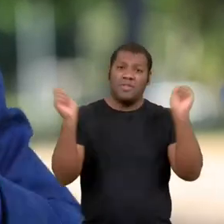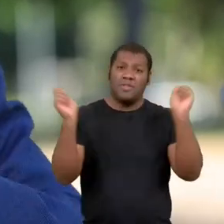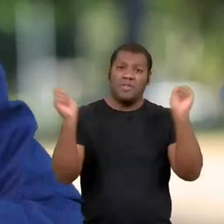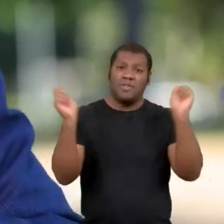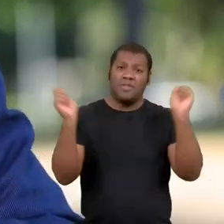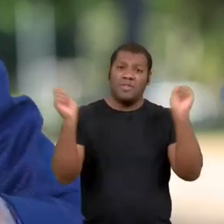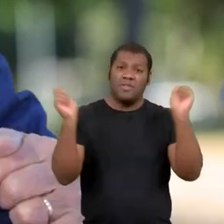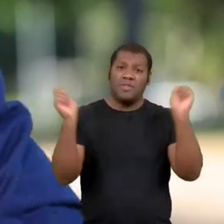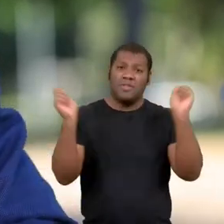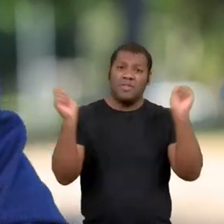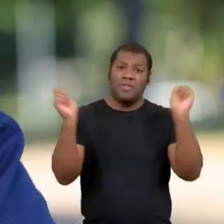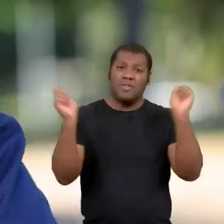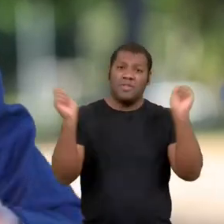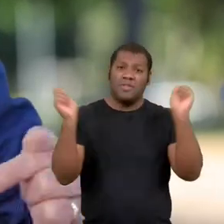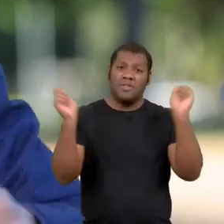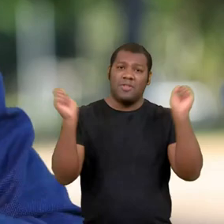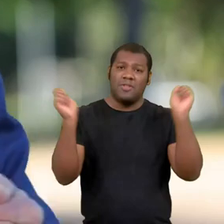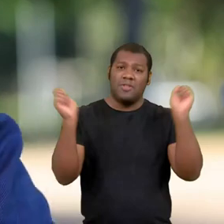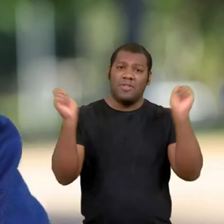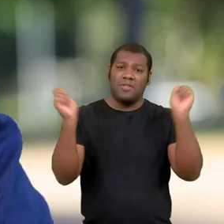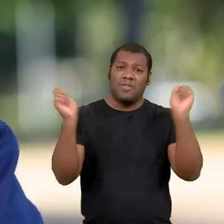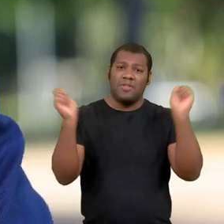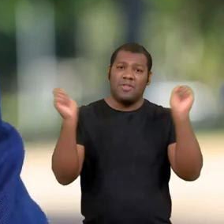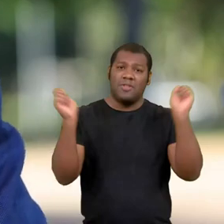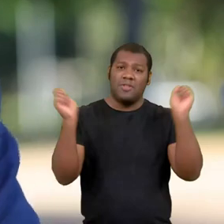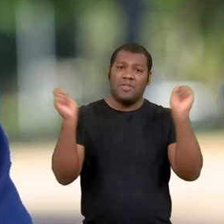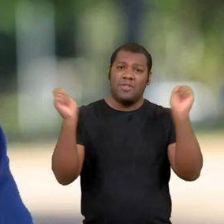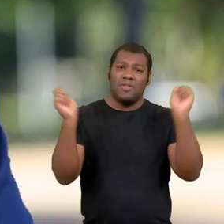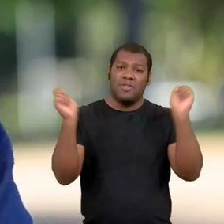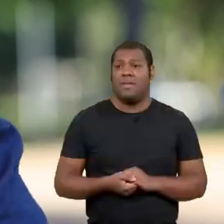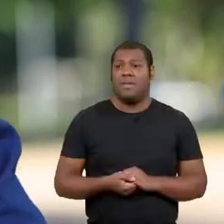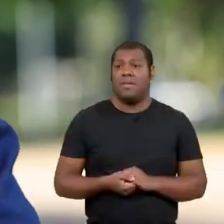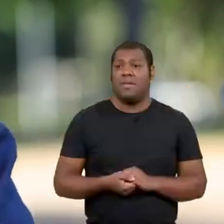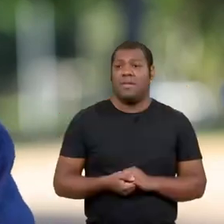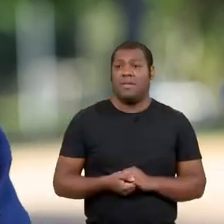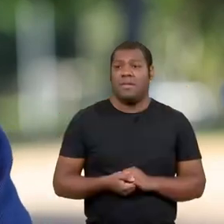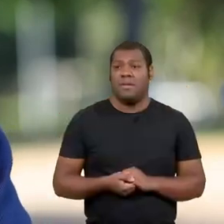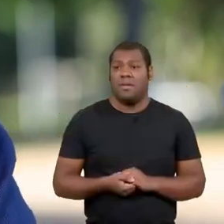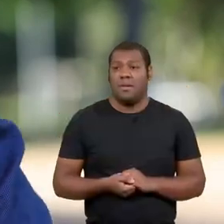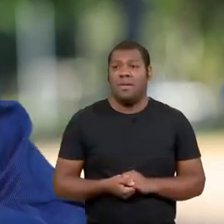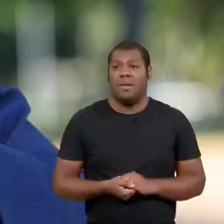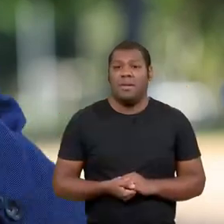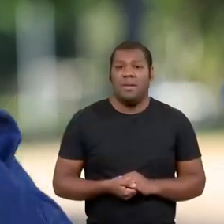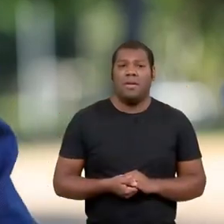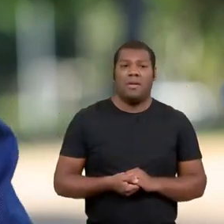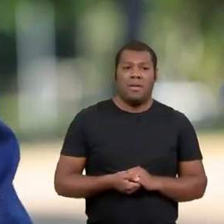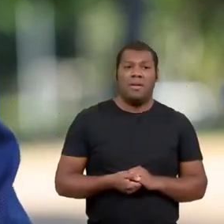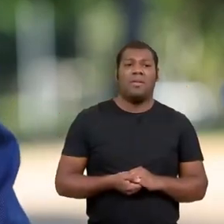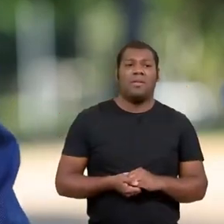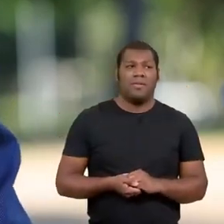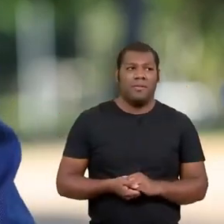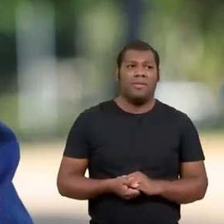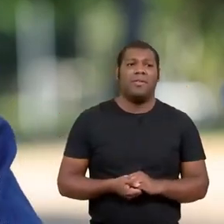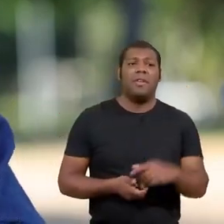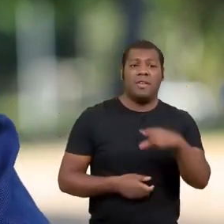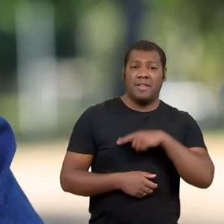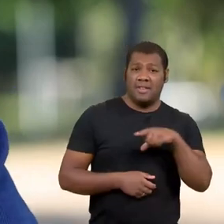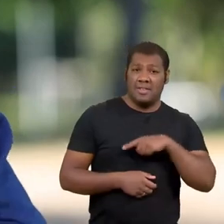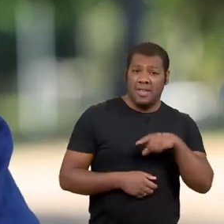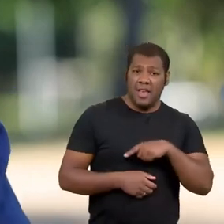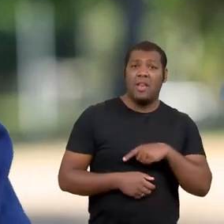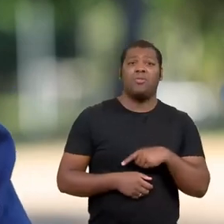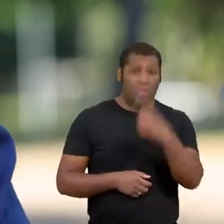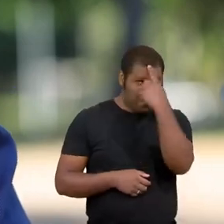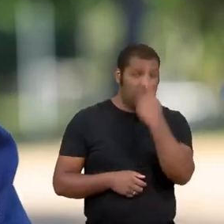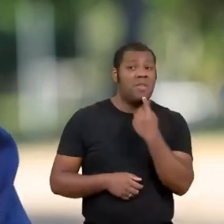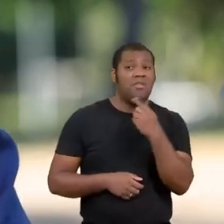hoje já é o centro do mundo quando se discuta a questão da transição energética de uma nova batida energética o Brasil